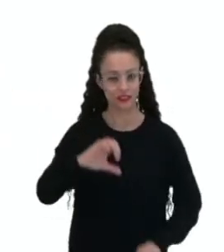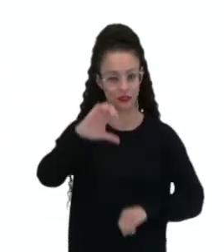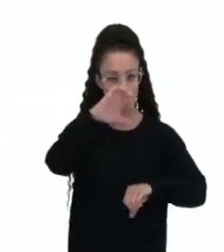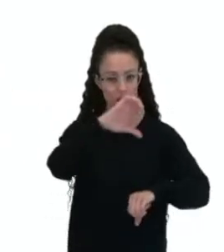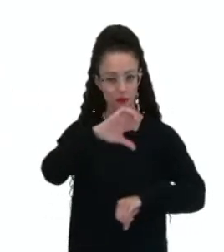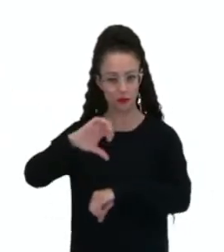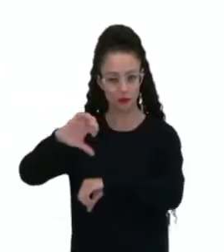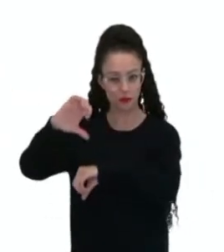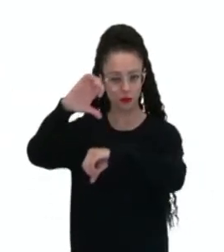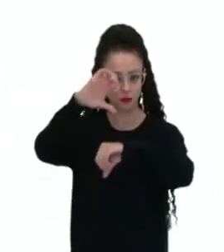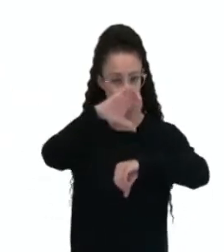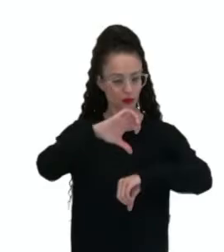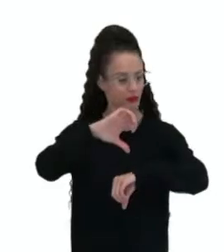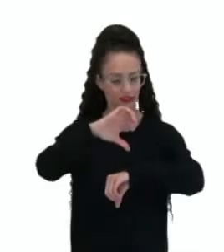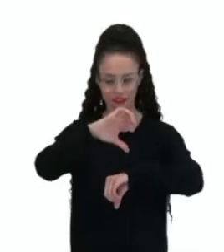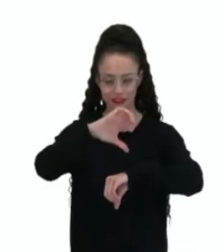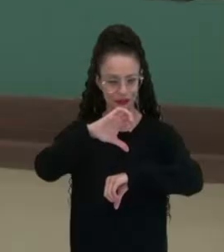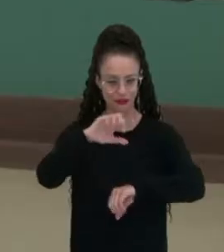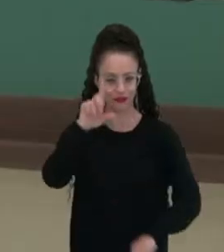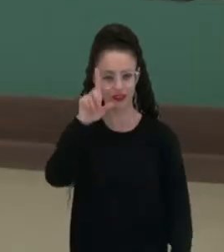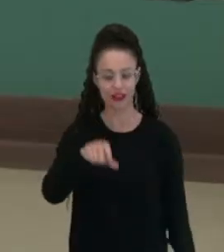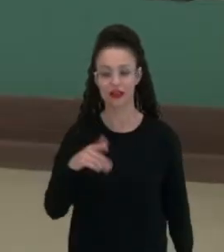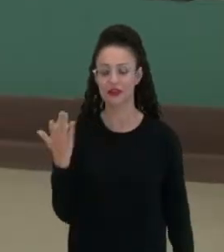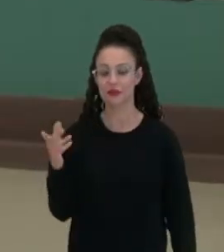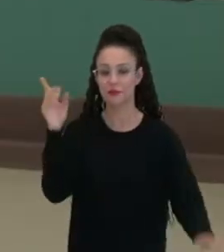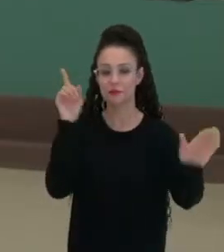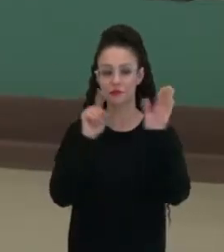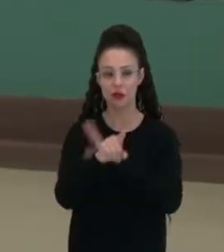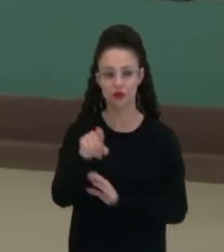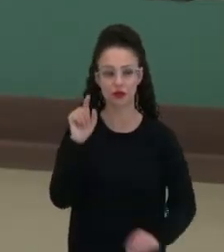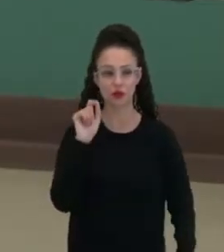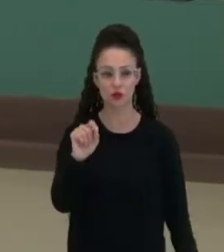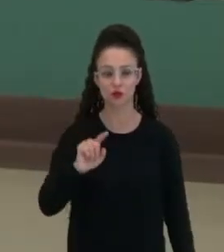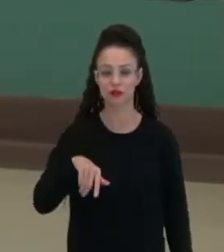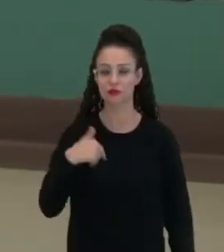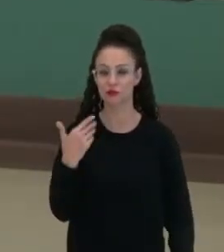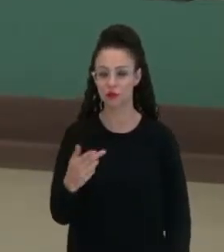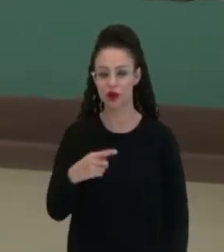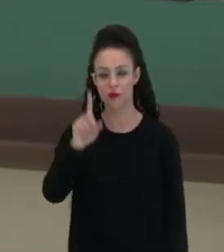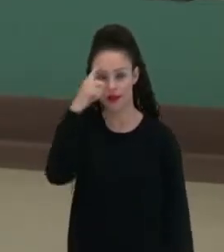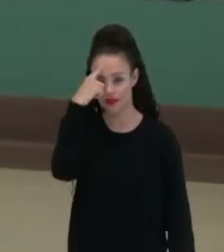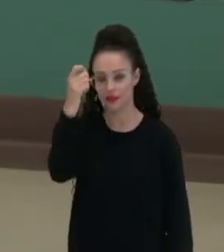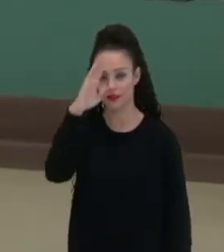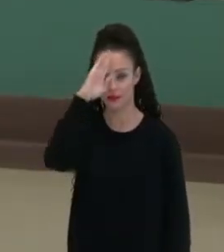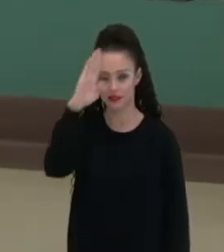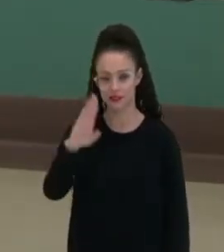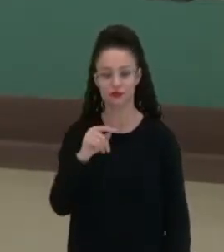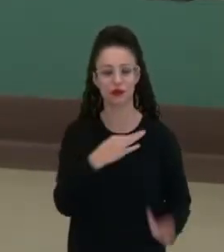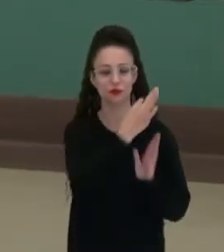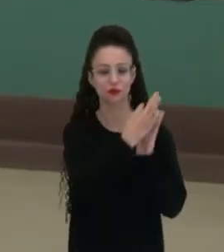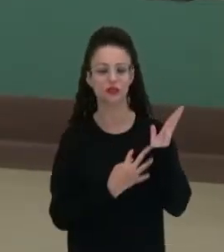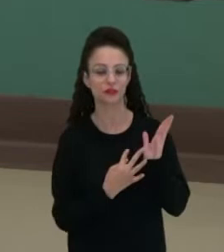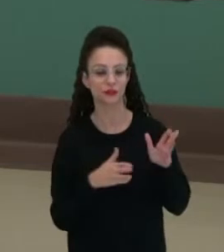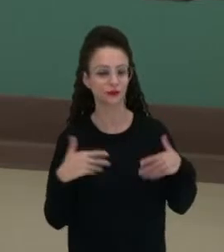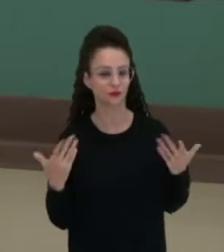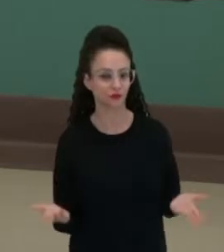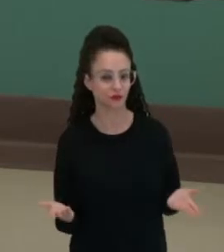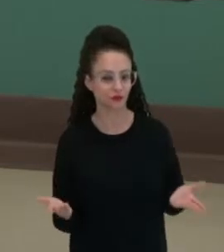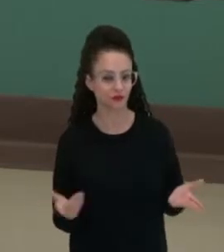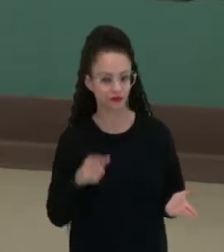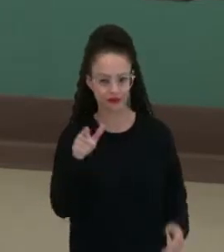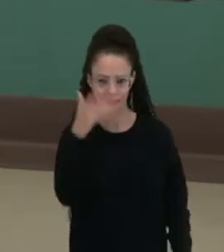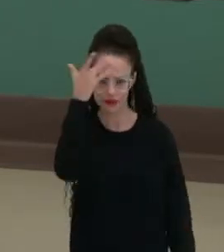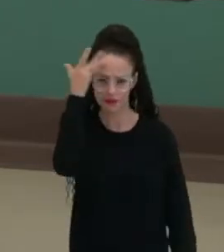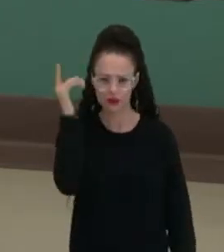de questionamentos? Não. Quero saber apenas qual é a tese defendida pelo articulista. Articulista,